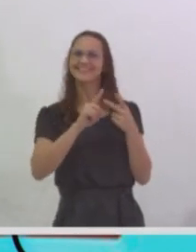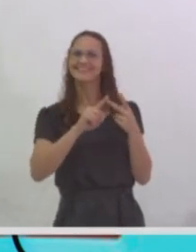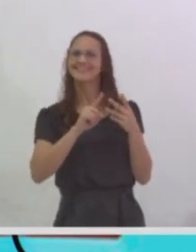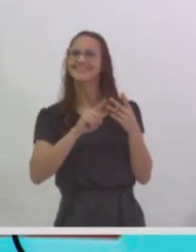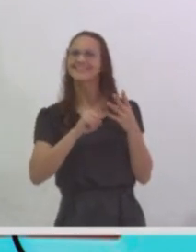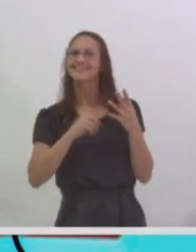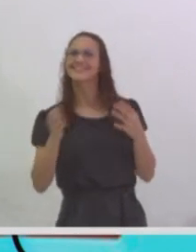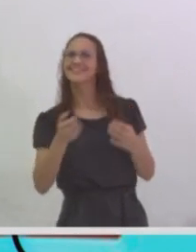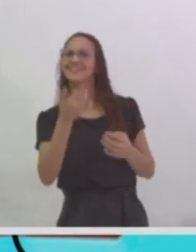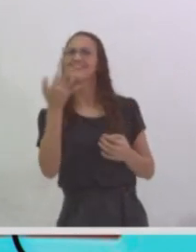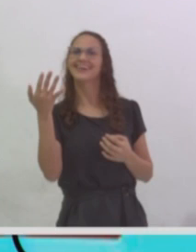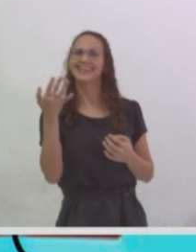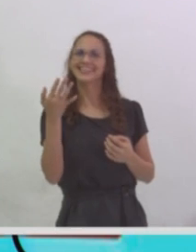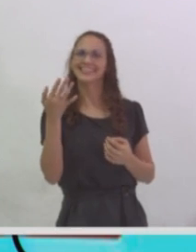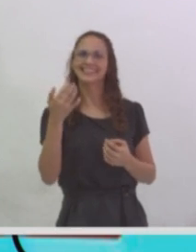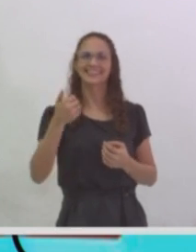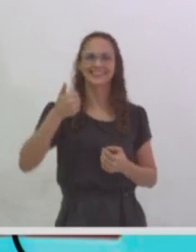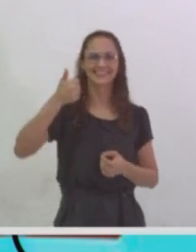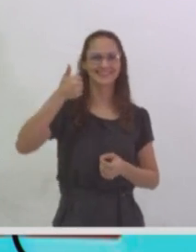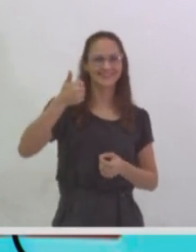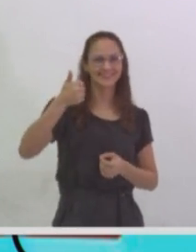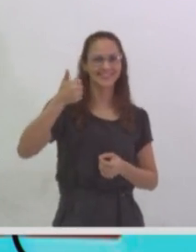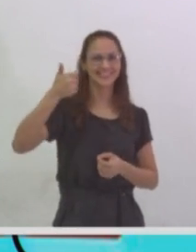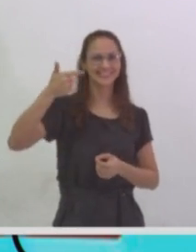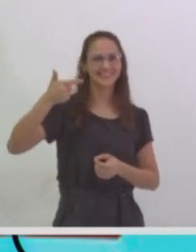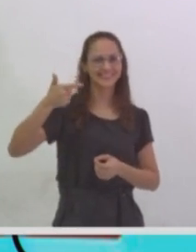nós conseguimos.